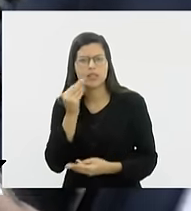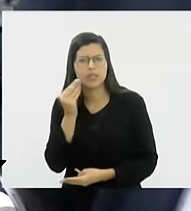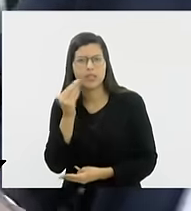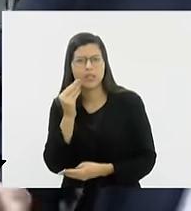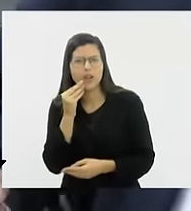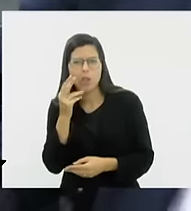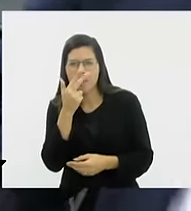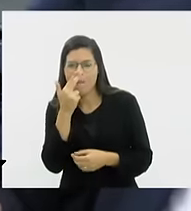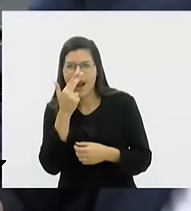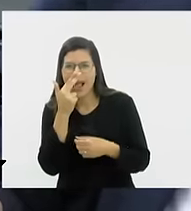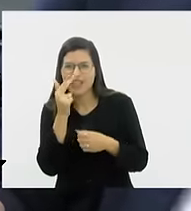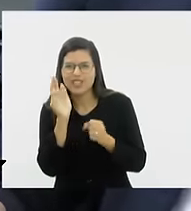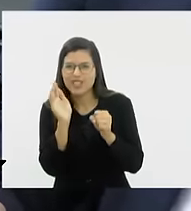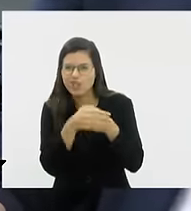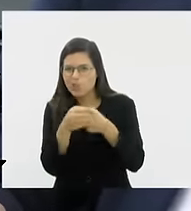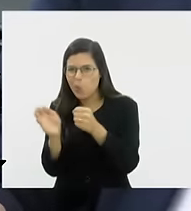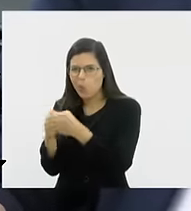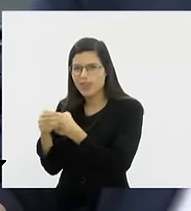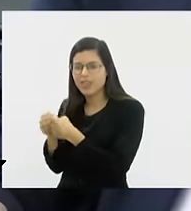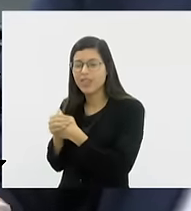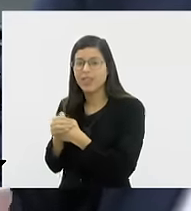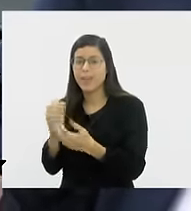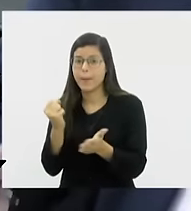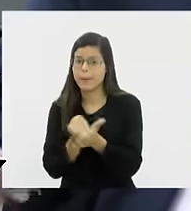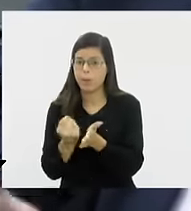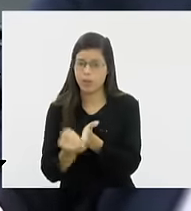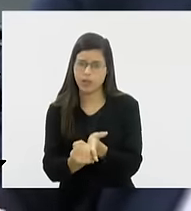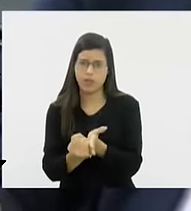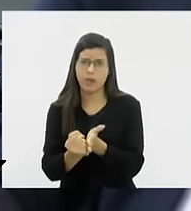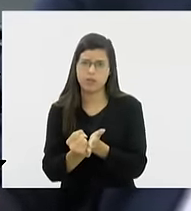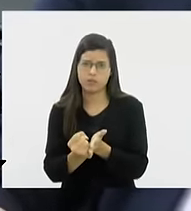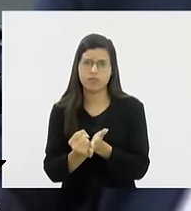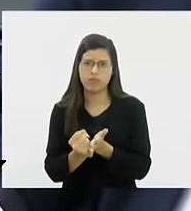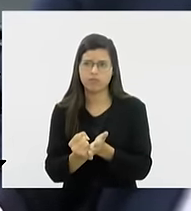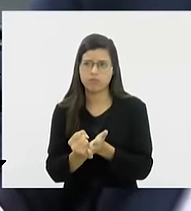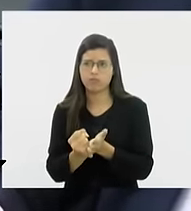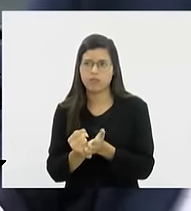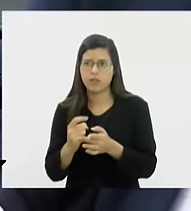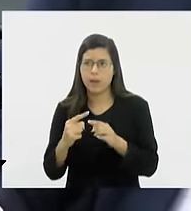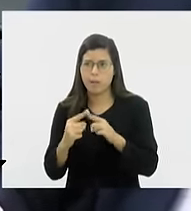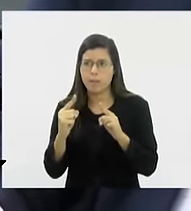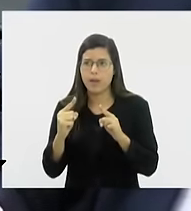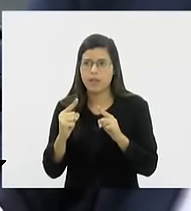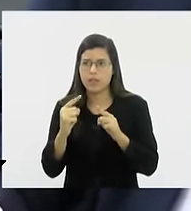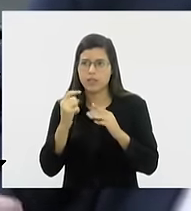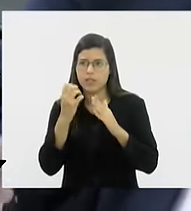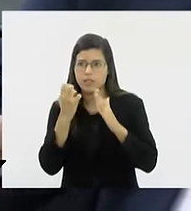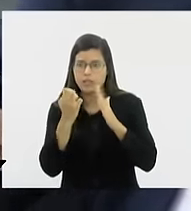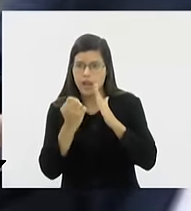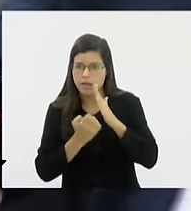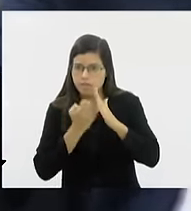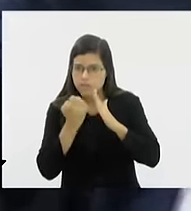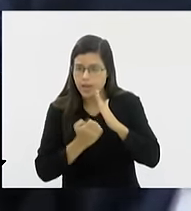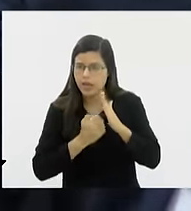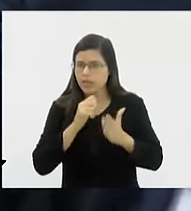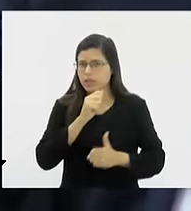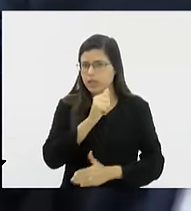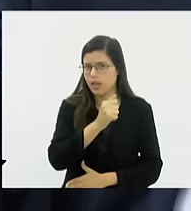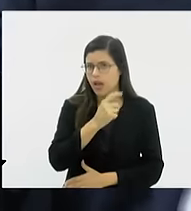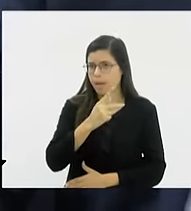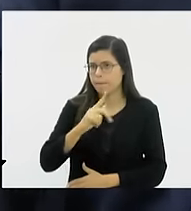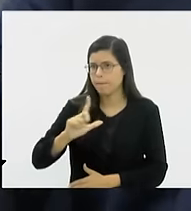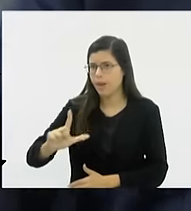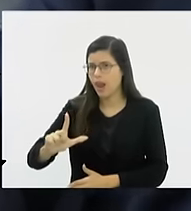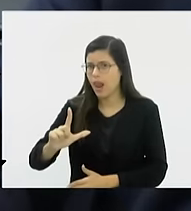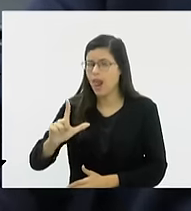mascarar através de um consórcio, porque, na verdade, a fotografia da APL é tão feia por tudo que aconteceu,